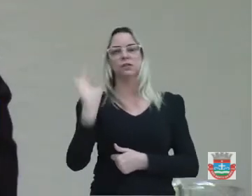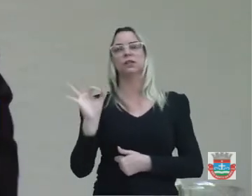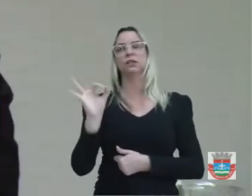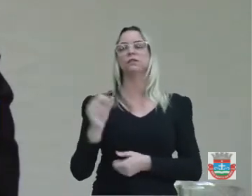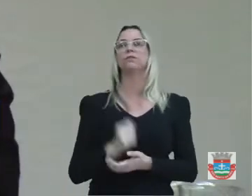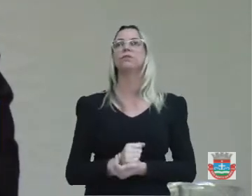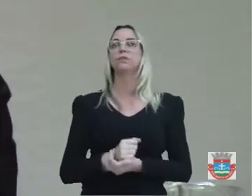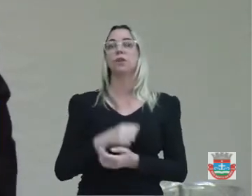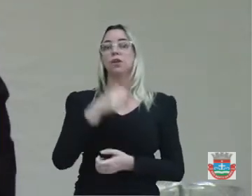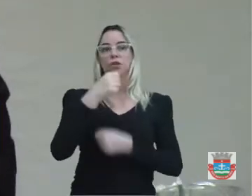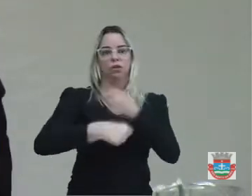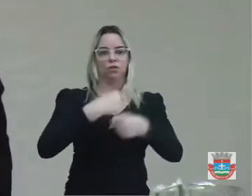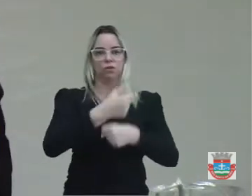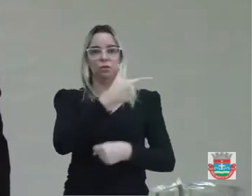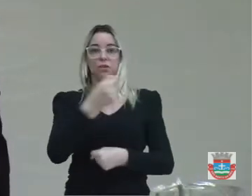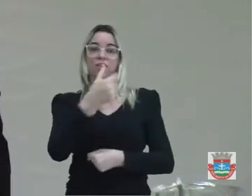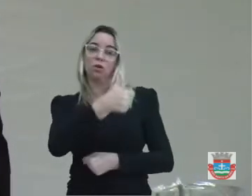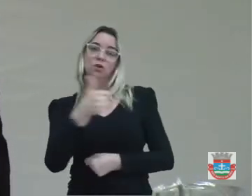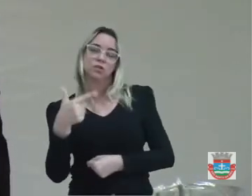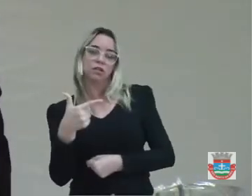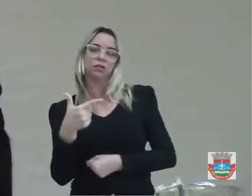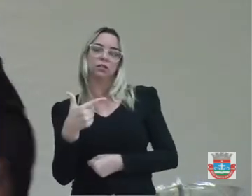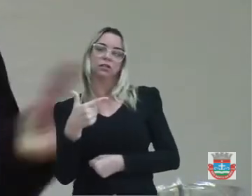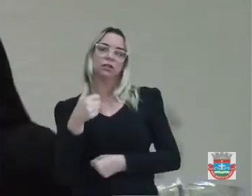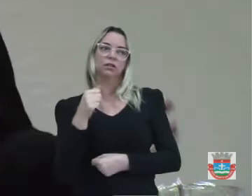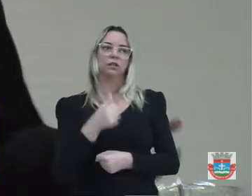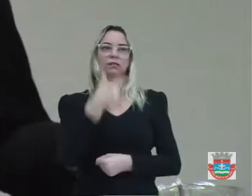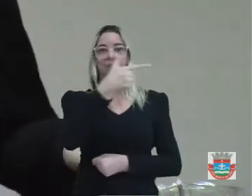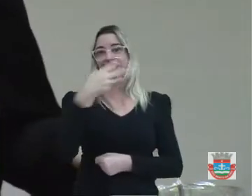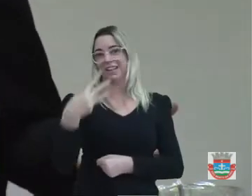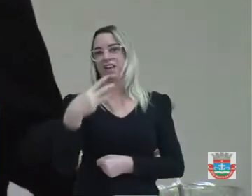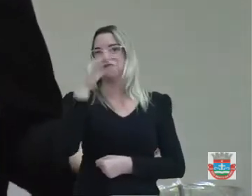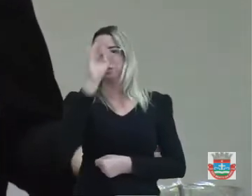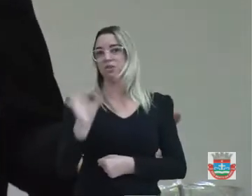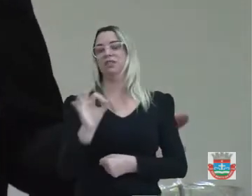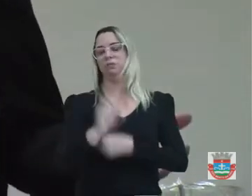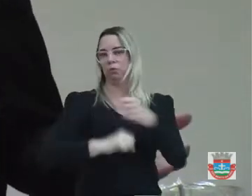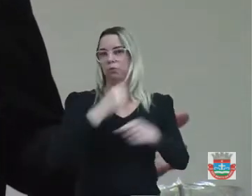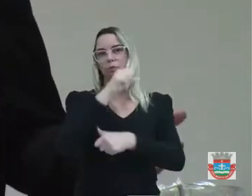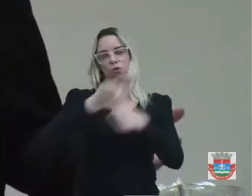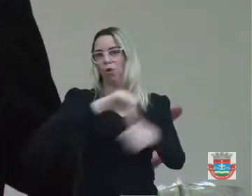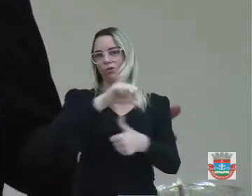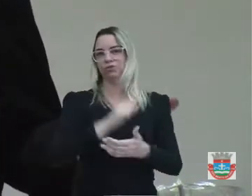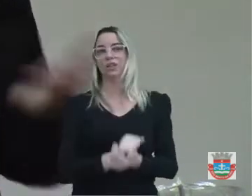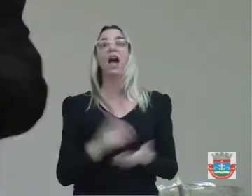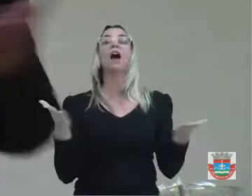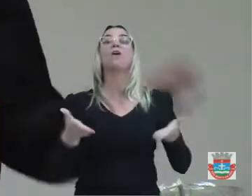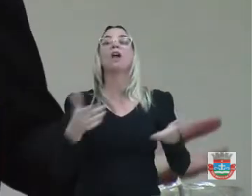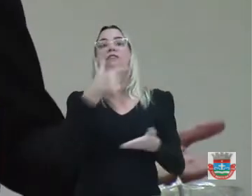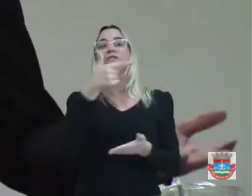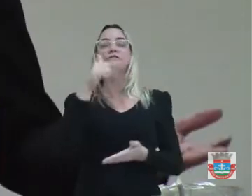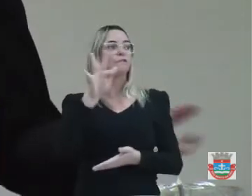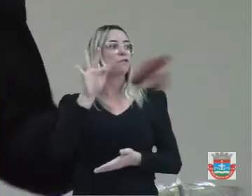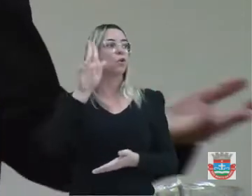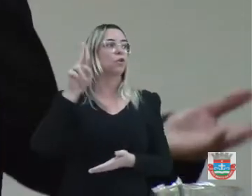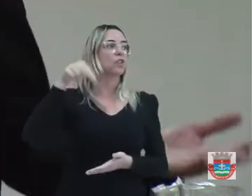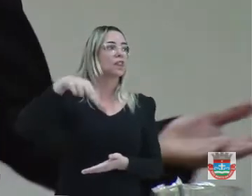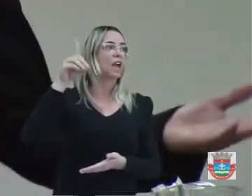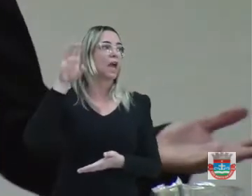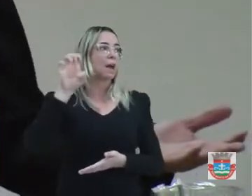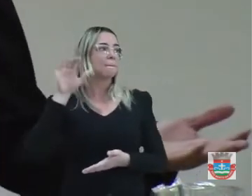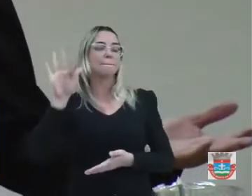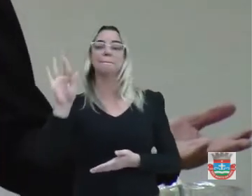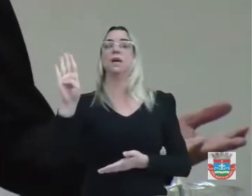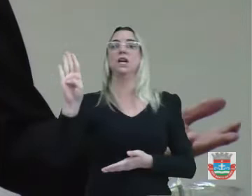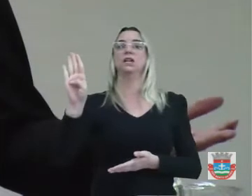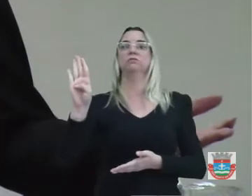dado um reajuste no PCC de 22%. E agora, com tanto dinheiro do Fundeb, diminuir para 7% é de não se